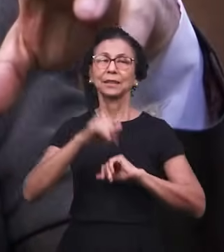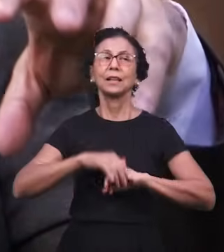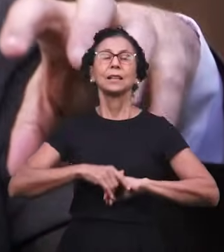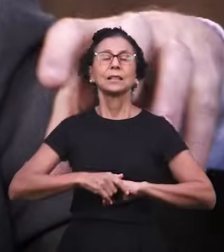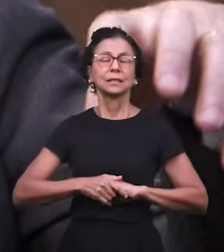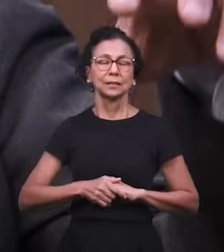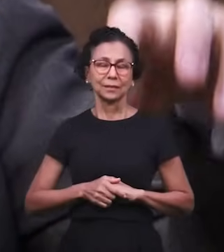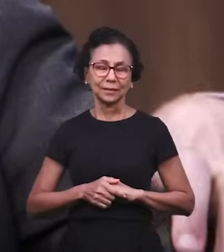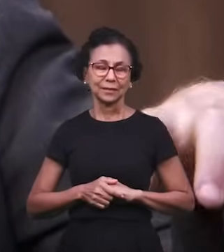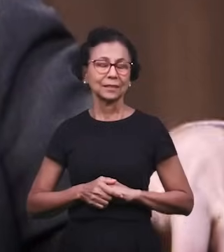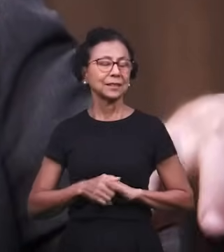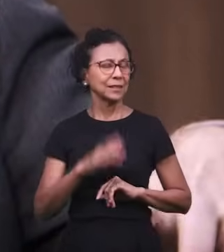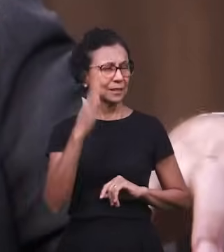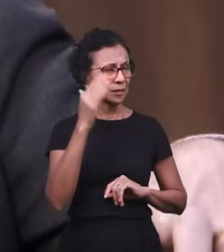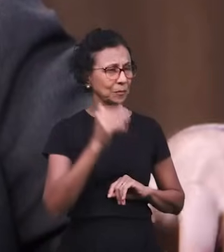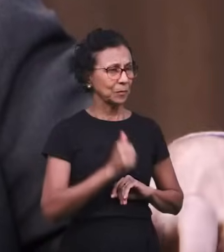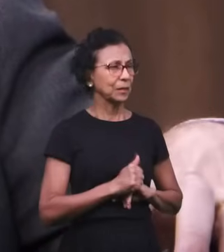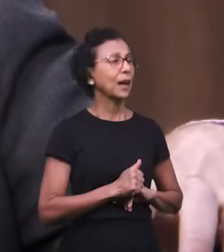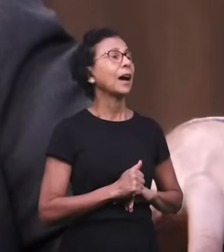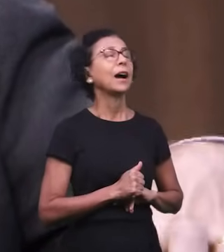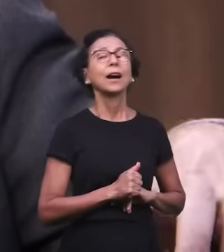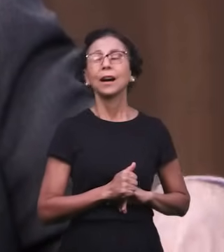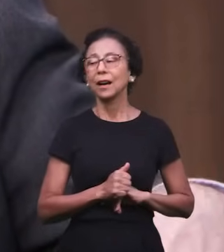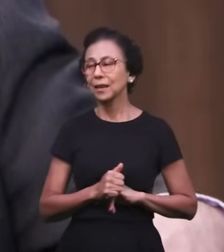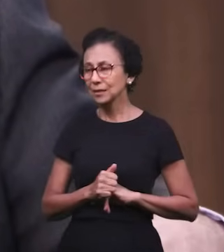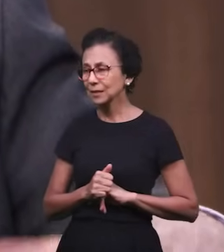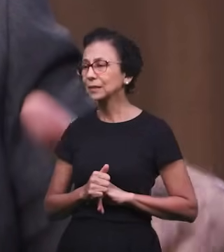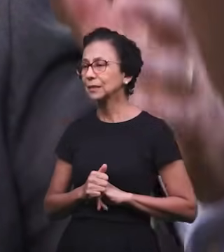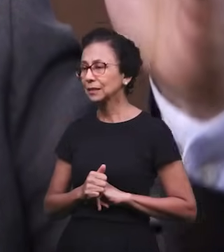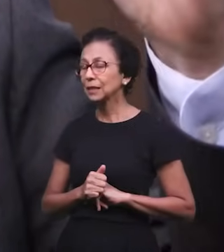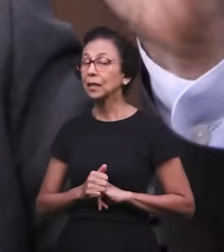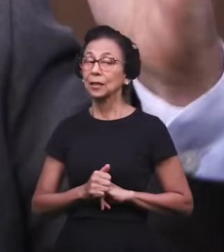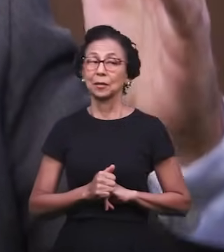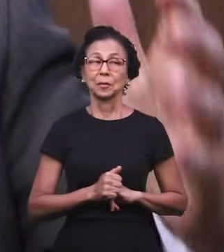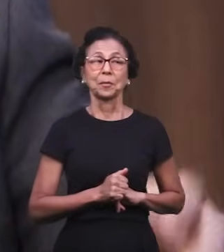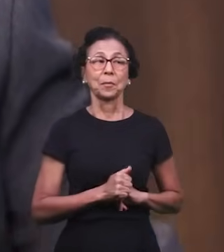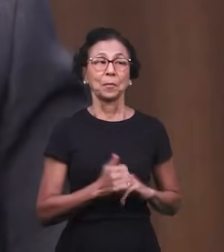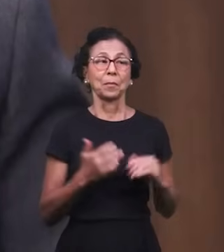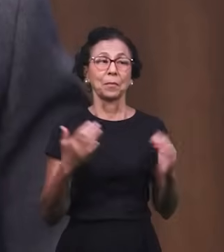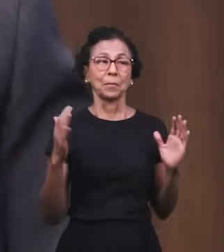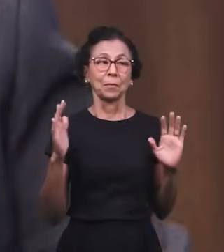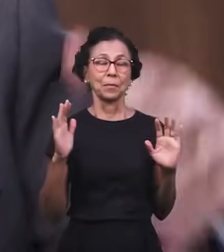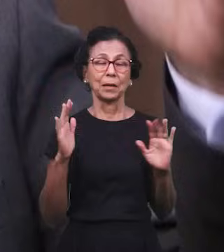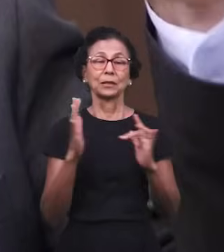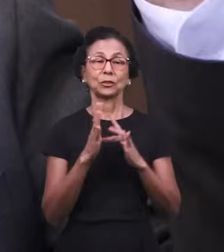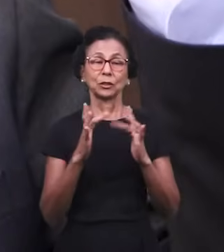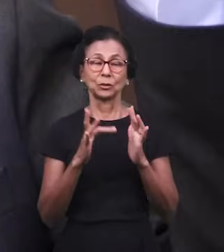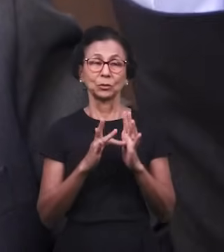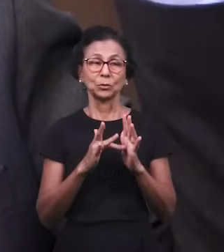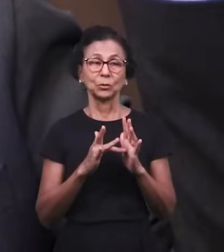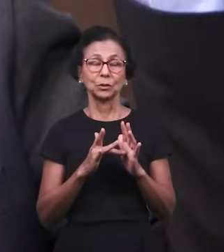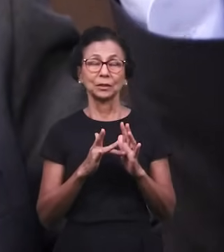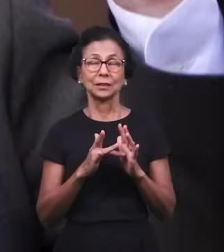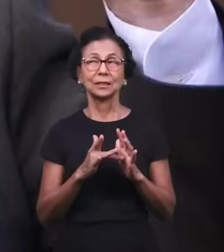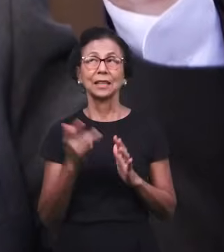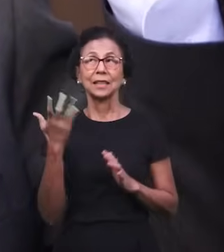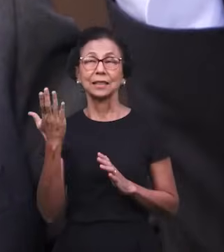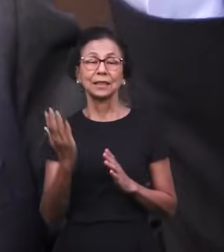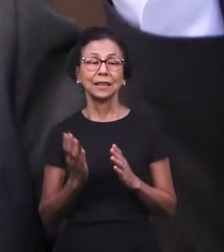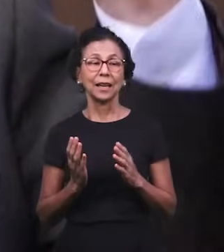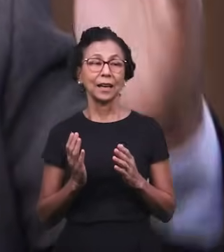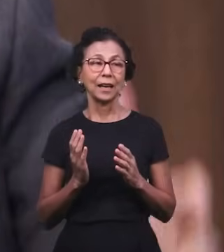mesma forma que o nascimento dele ali foi glorioso, foi anunciado pelos anjos, uma miríade de